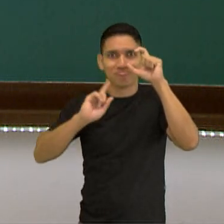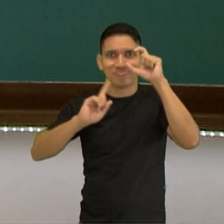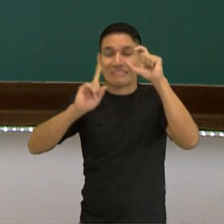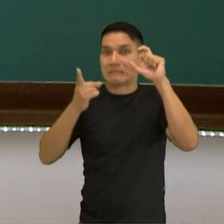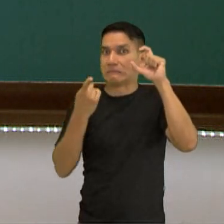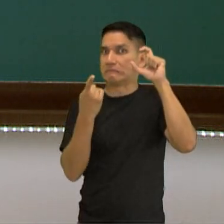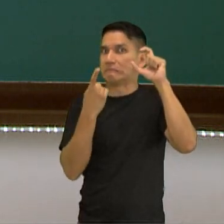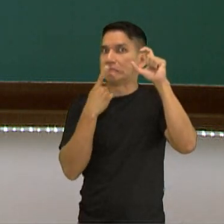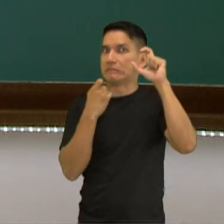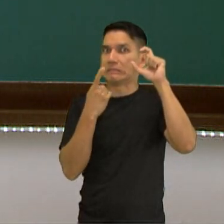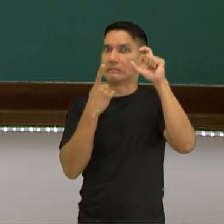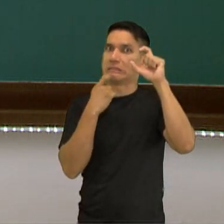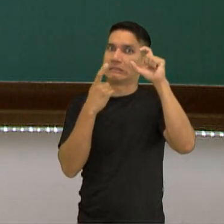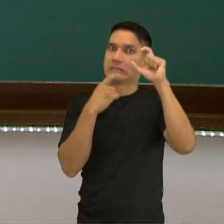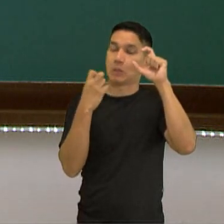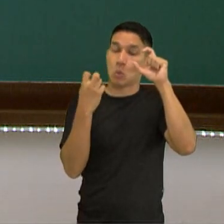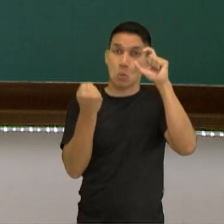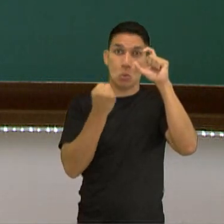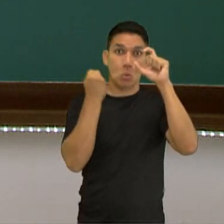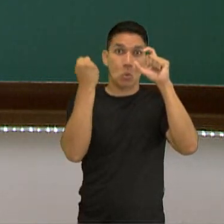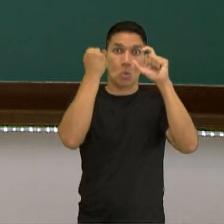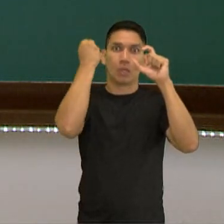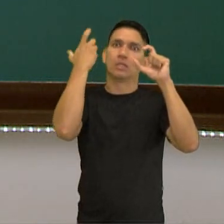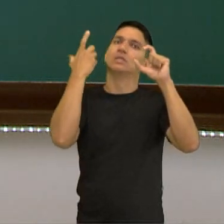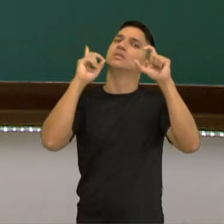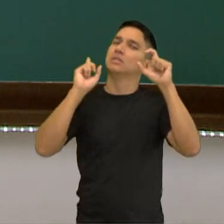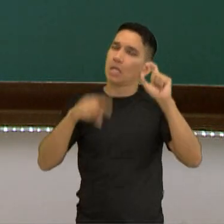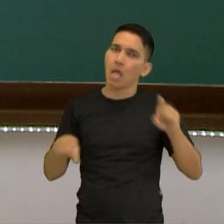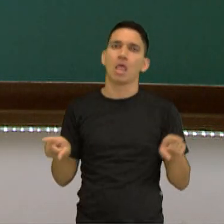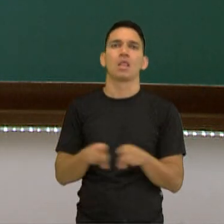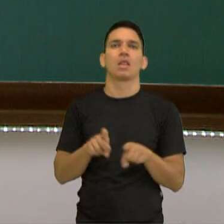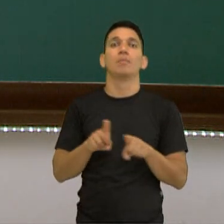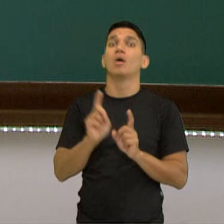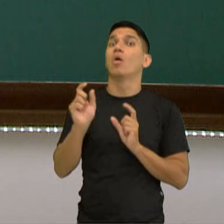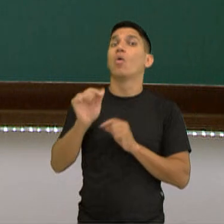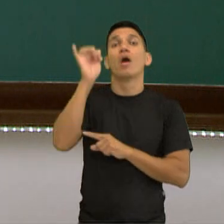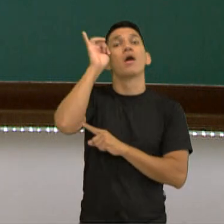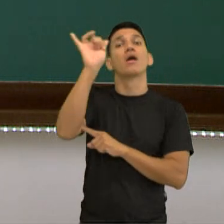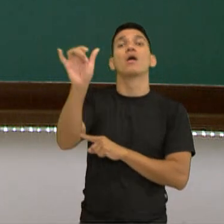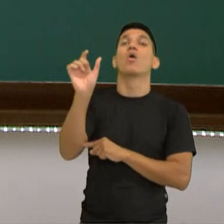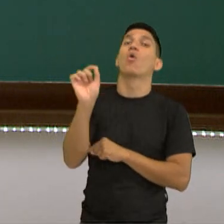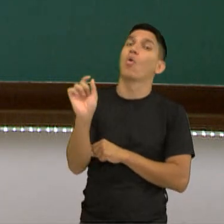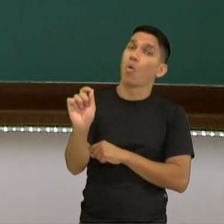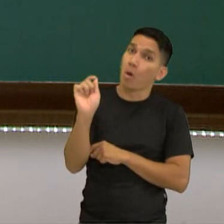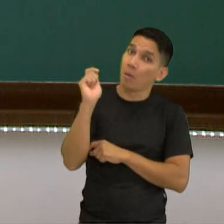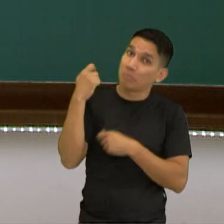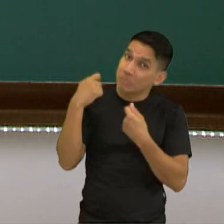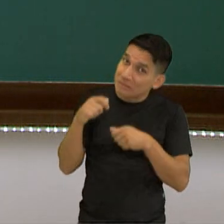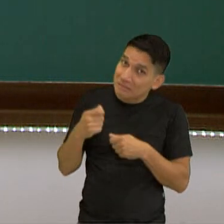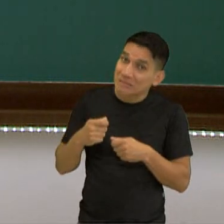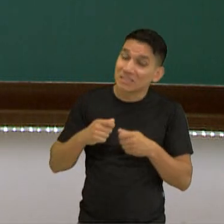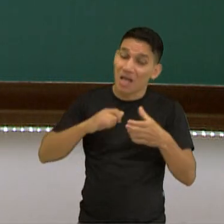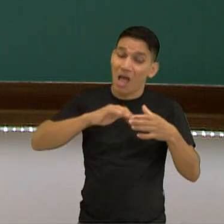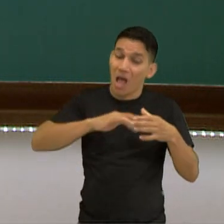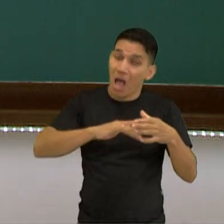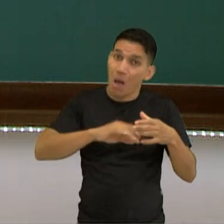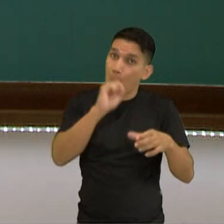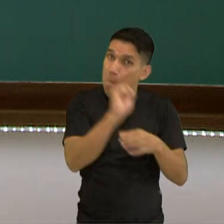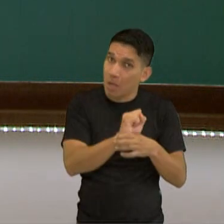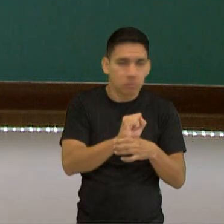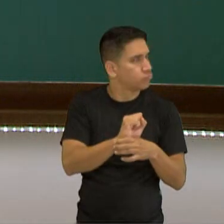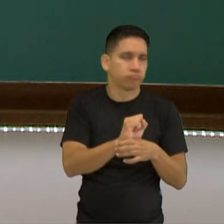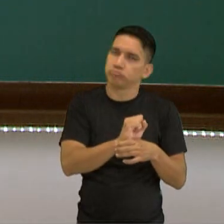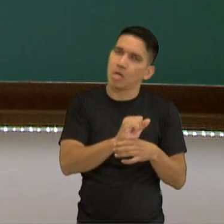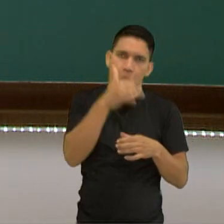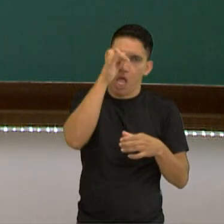está bem avermelhada. Então, também para eliminar possíveis focos, não deixar